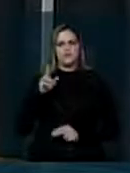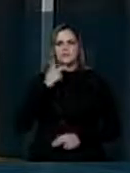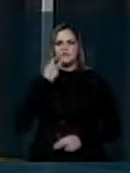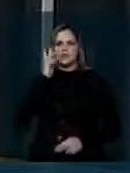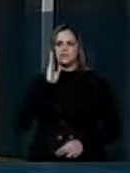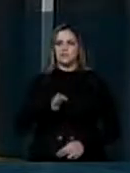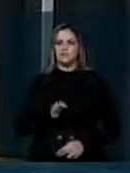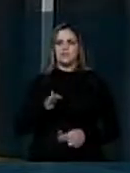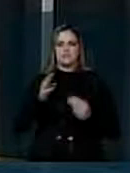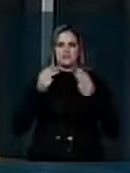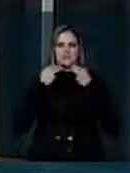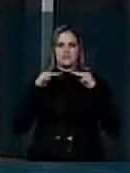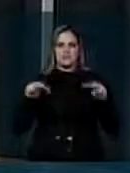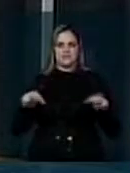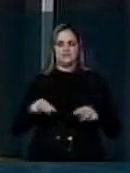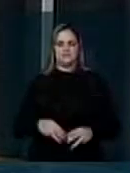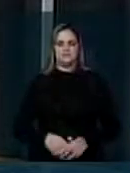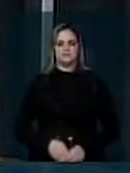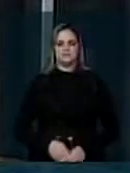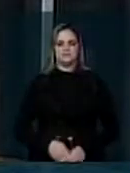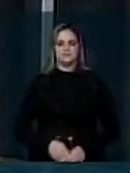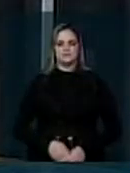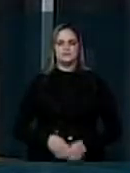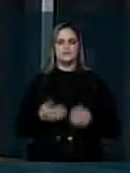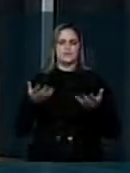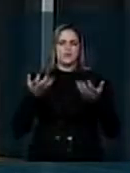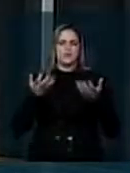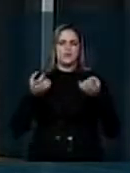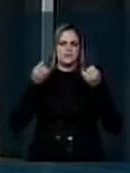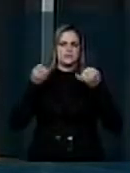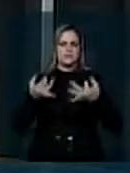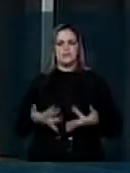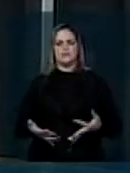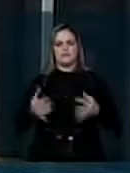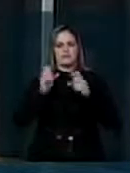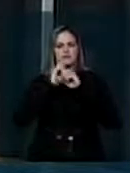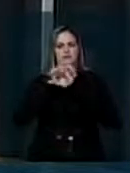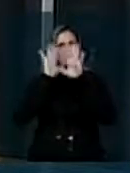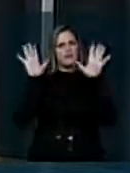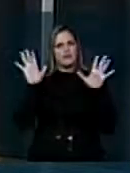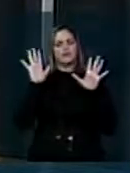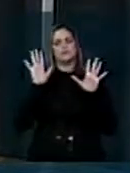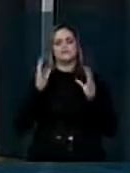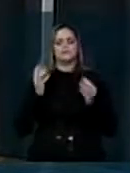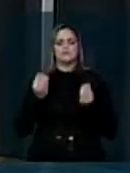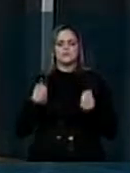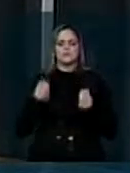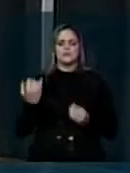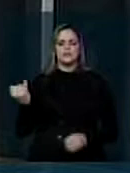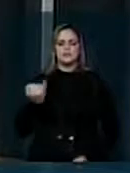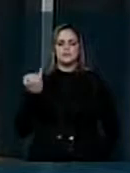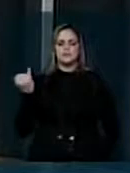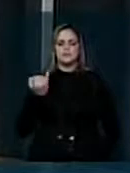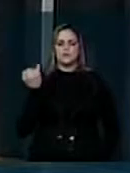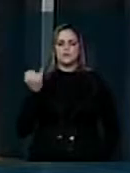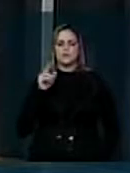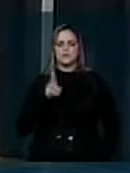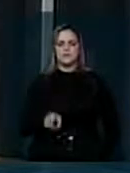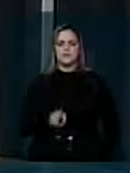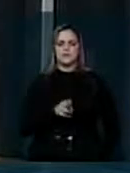Eu quero, assim, deixar bem claro da importância que Comblan